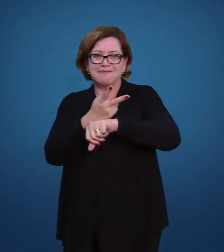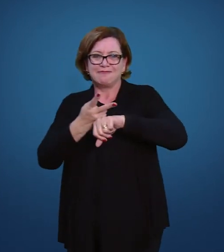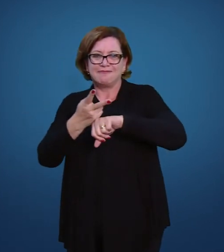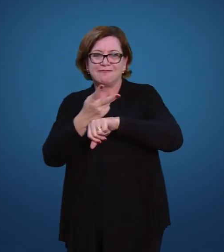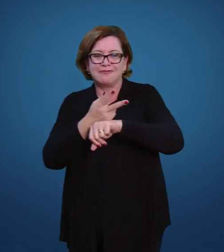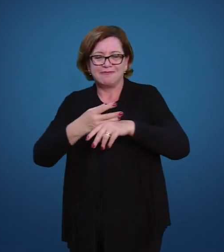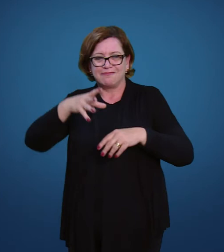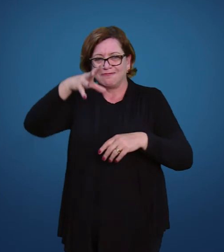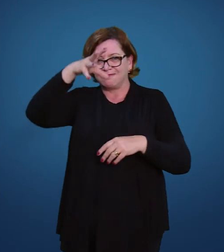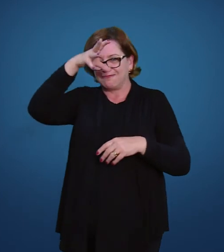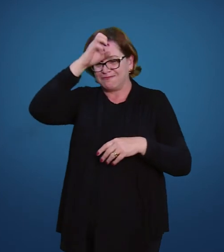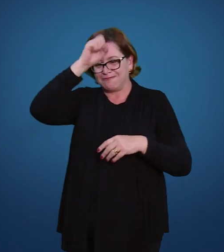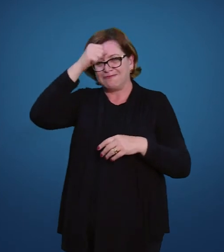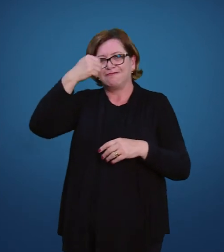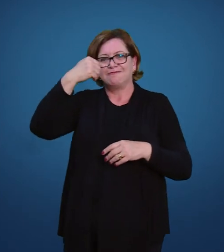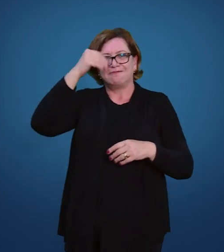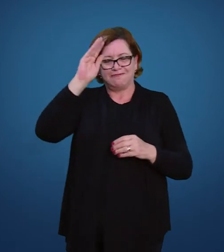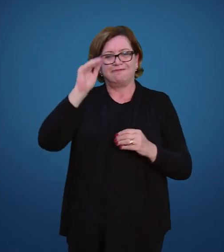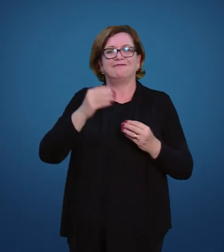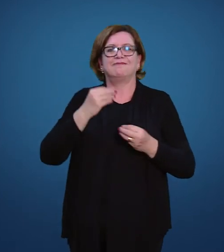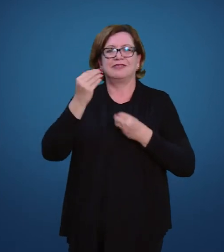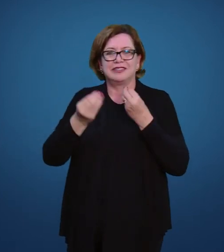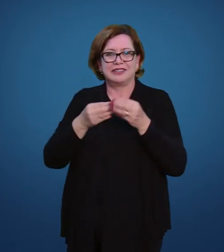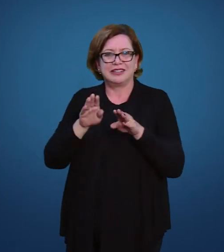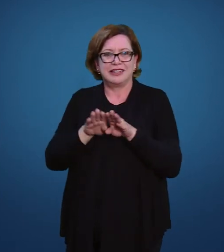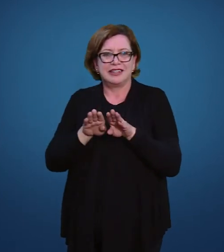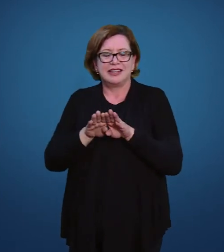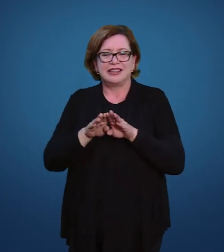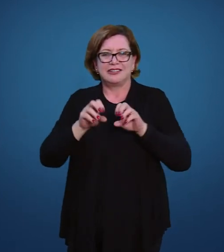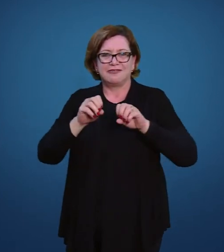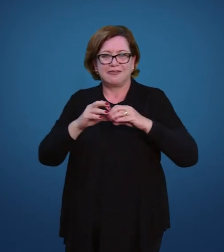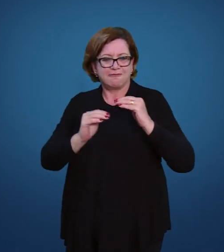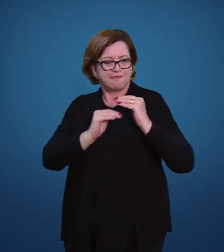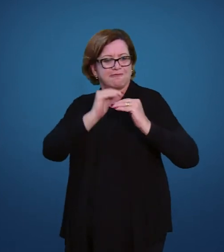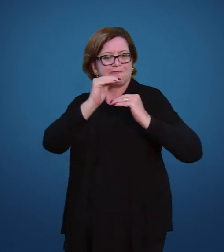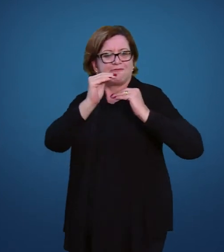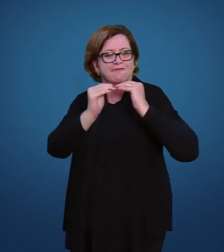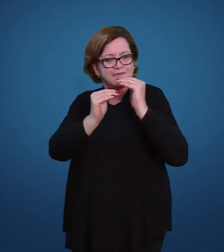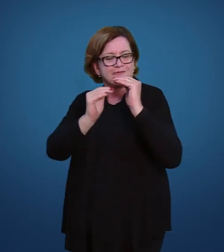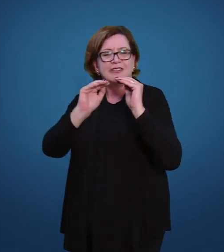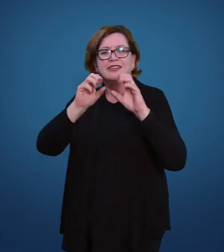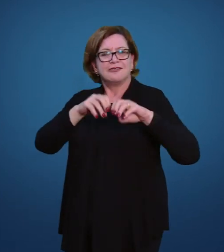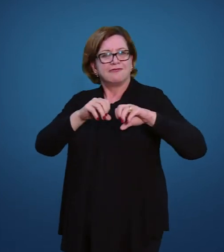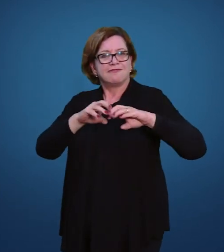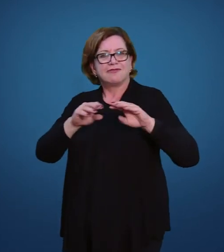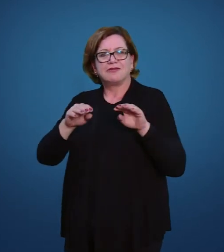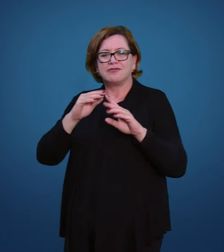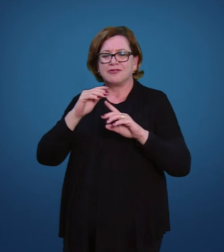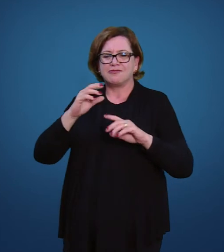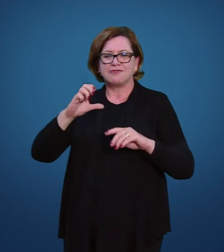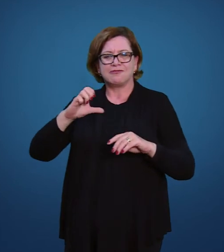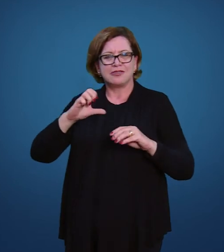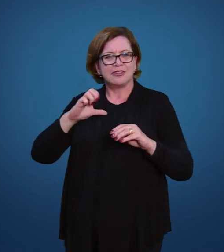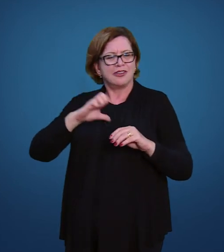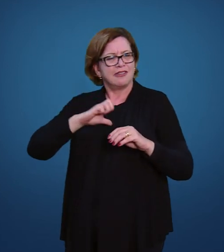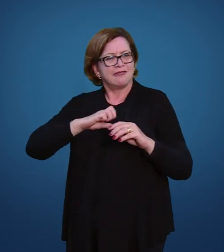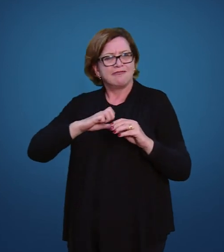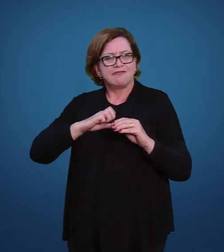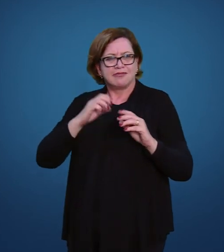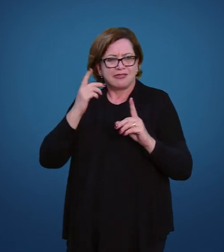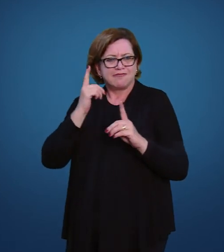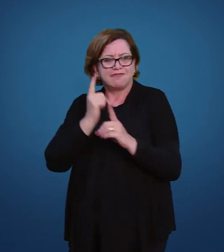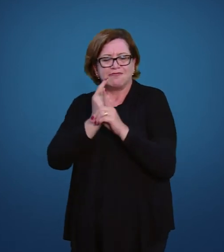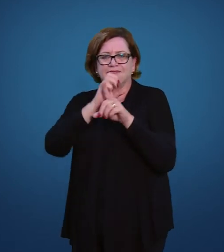constante de aprimorar e de crescer nos nossos processos educacionais de forma ética para encontrarmos verdadeiramente